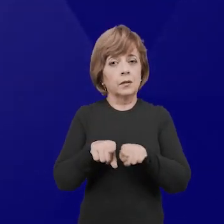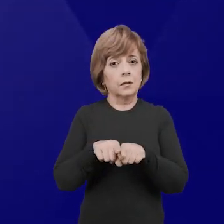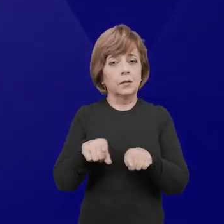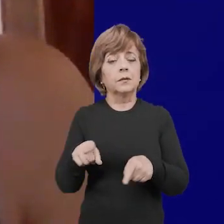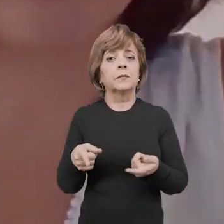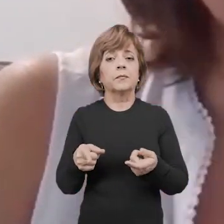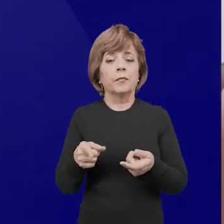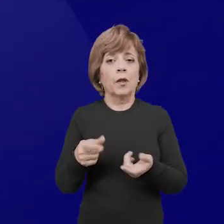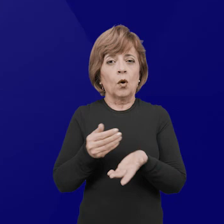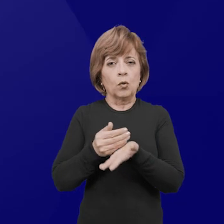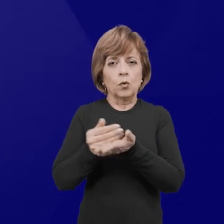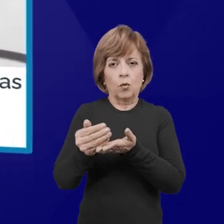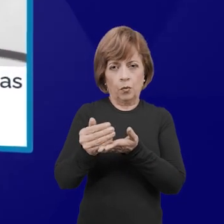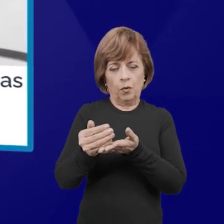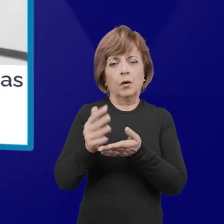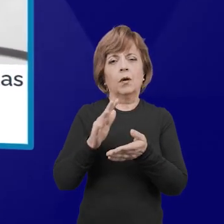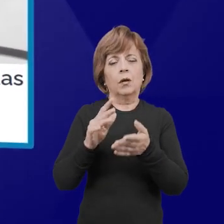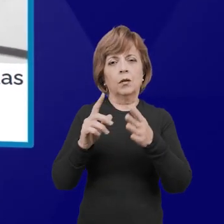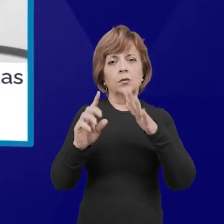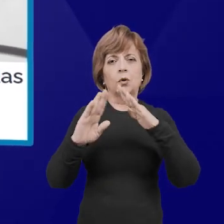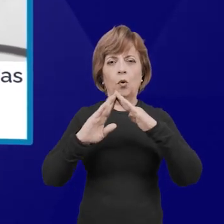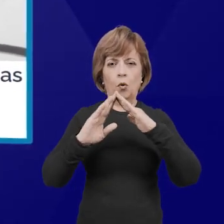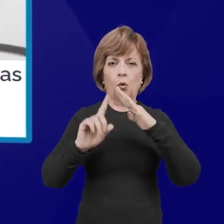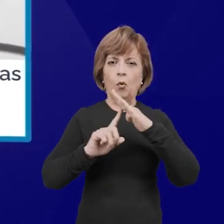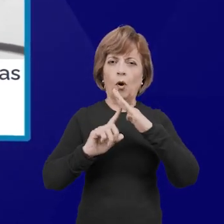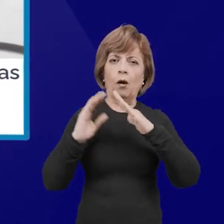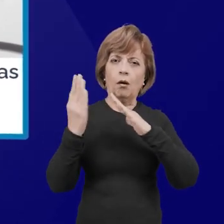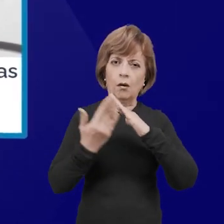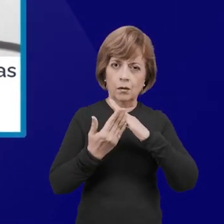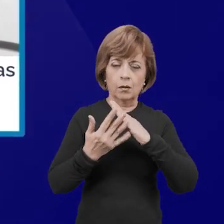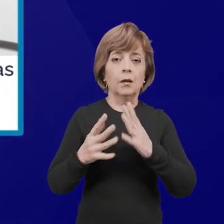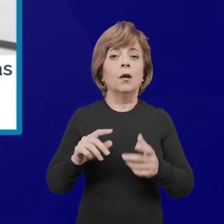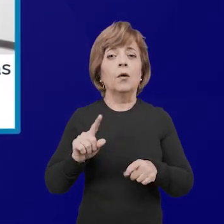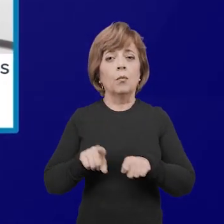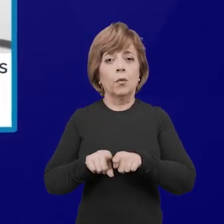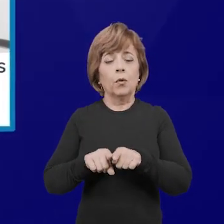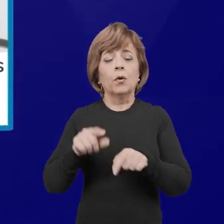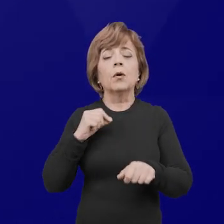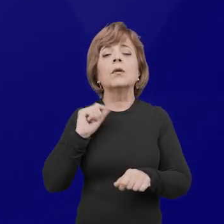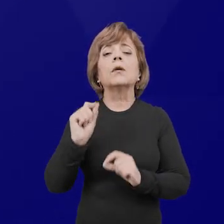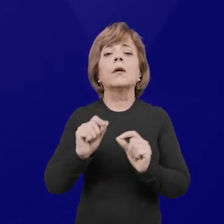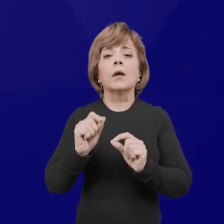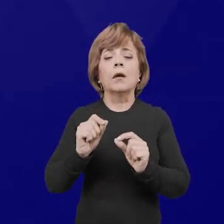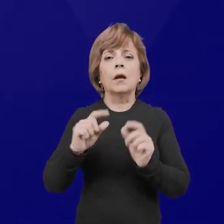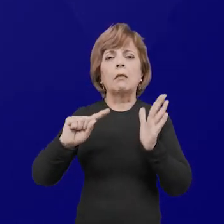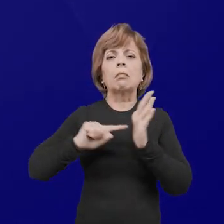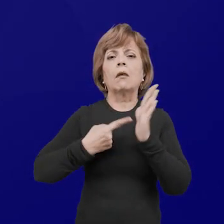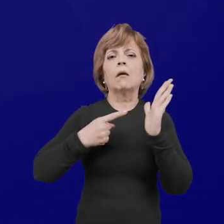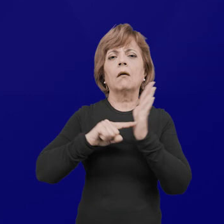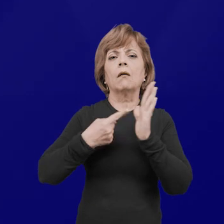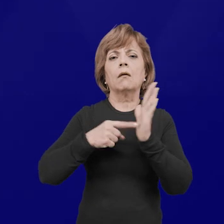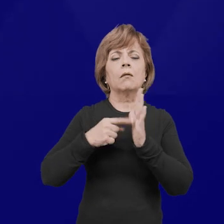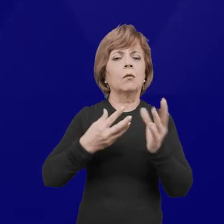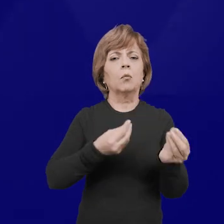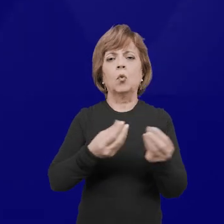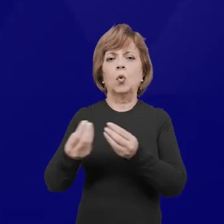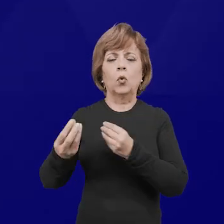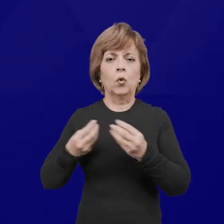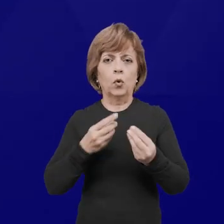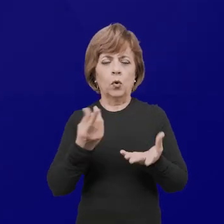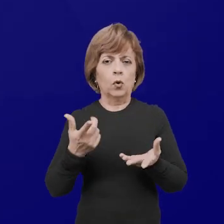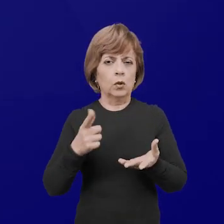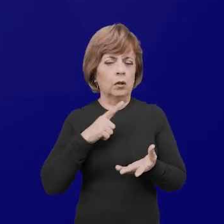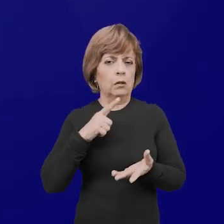da quarentena, algumas análises com base no Disque Denúncia, que começou a receber muitas notificações